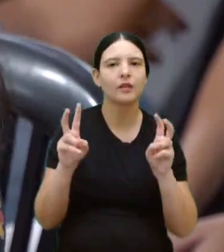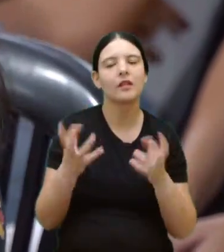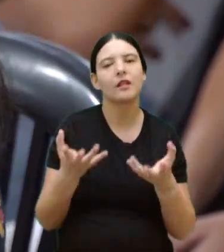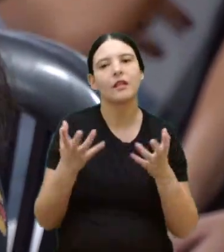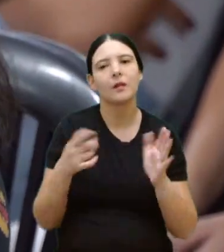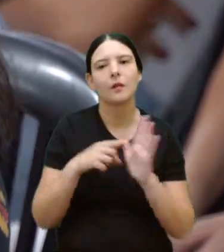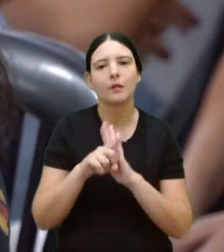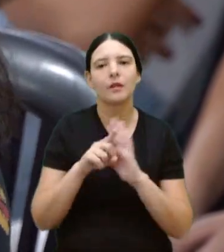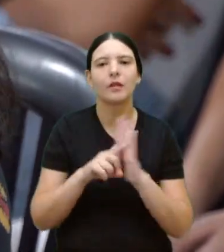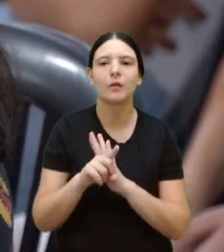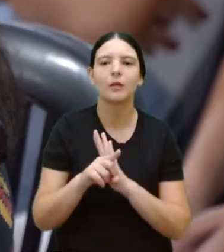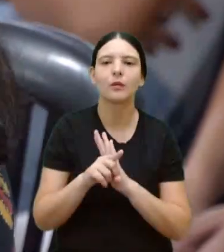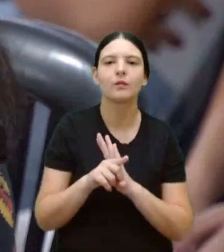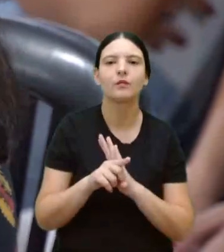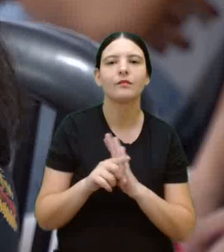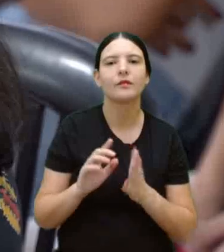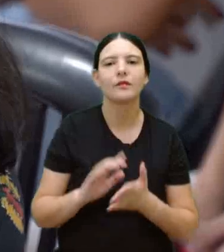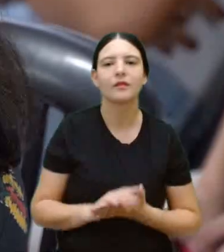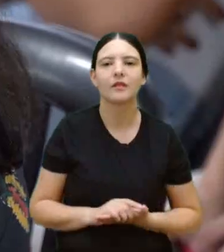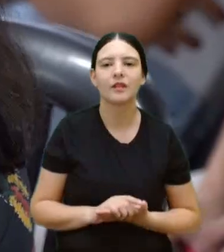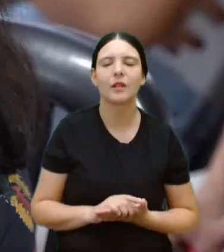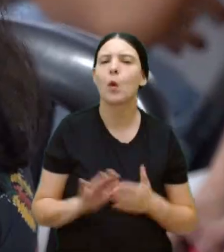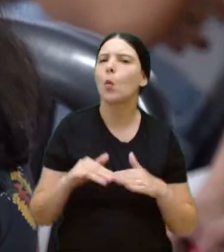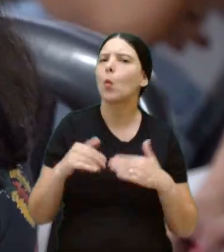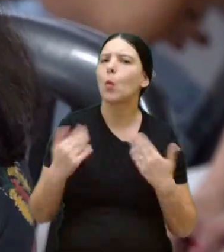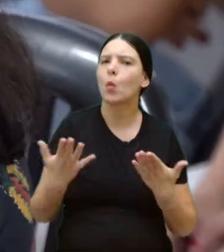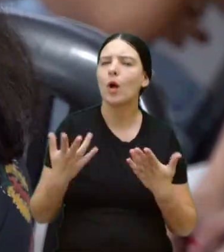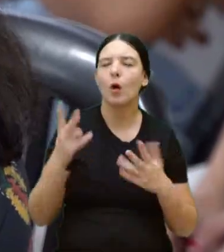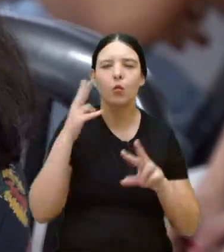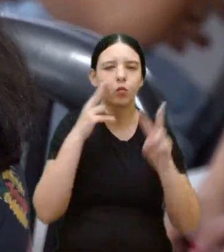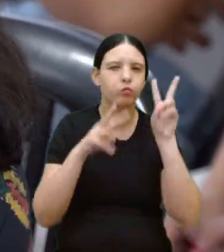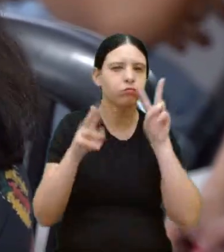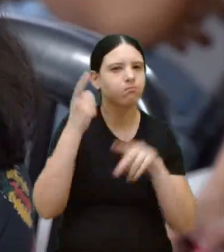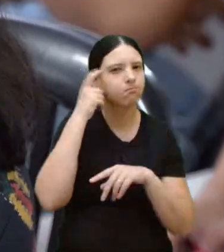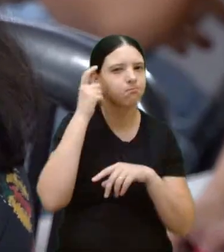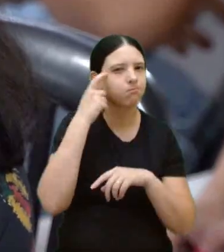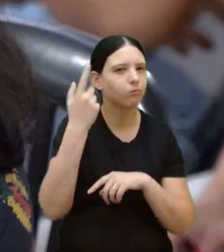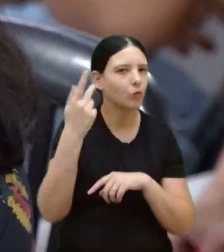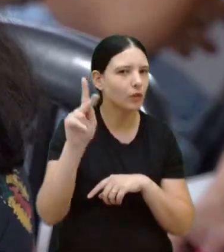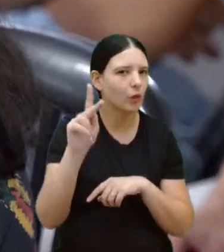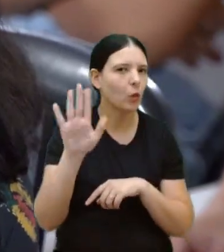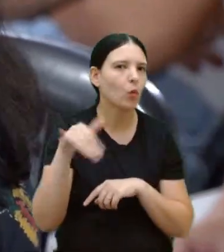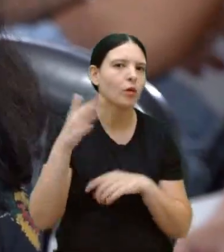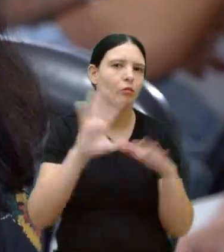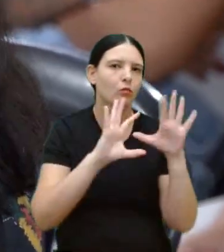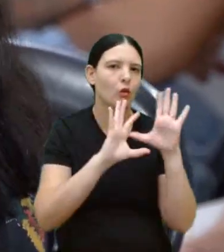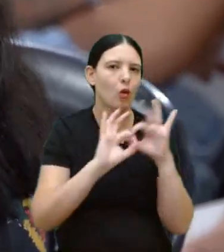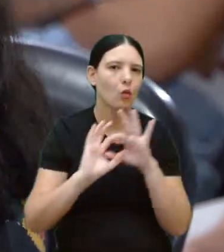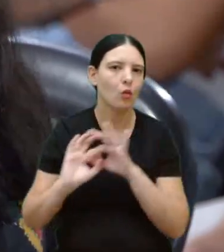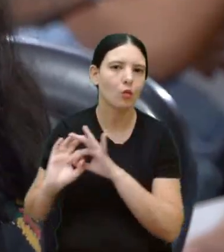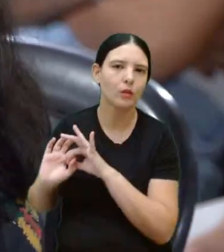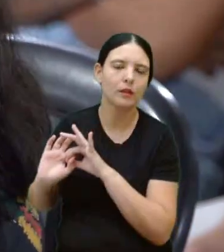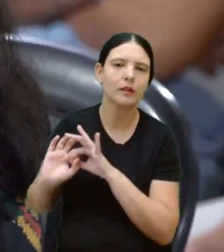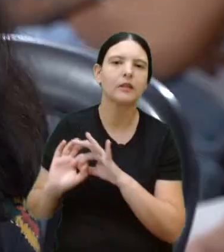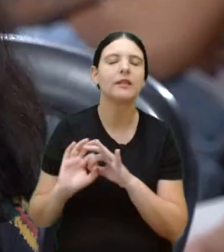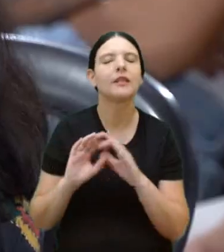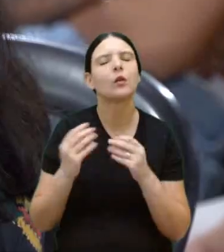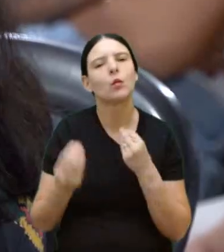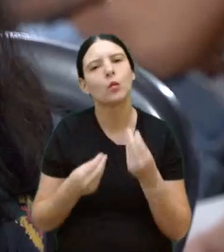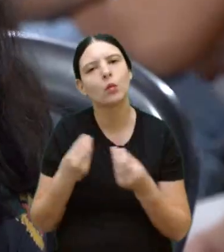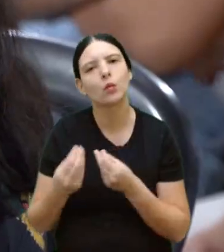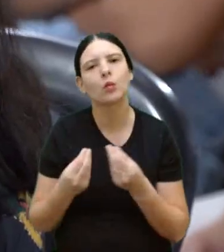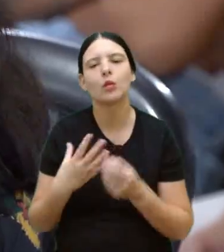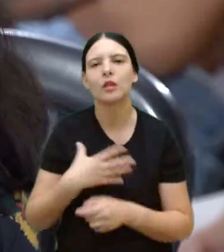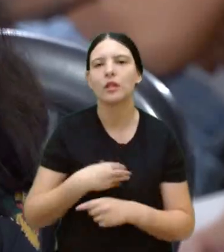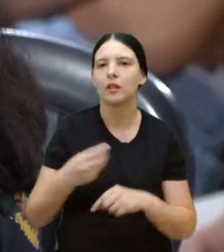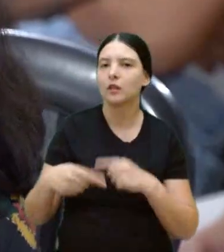pergunta qual é o seu olhar no contexto de como as gerações